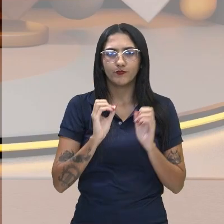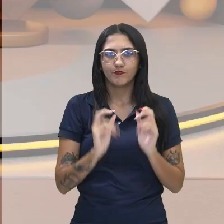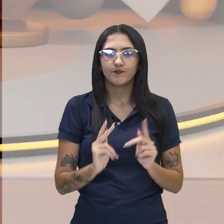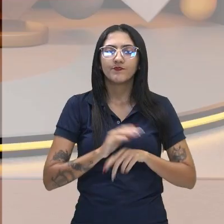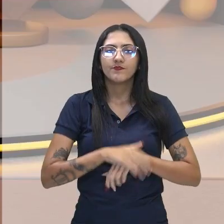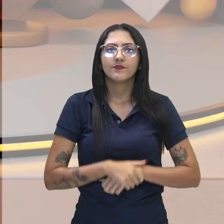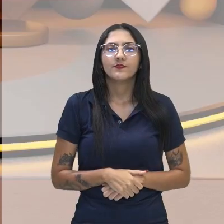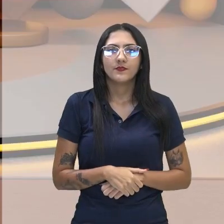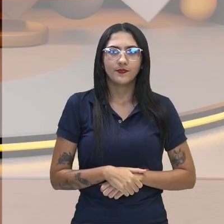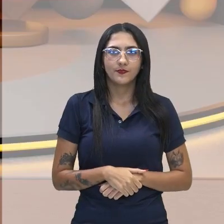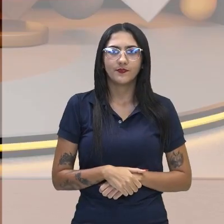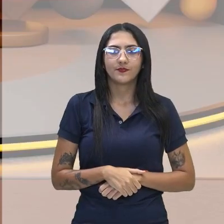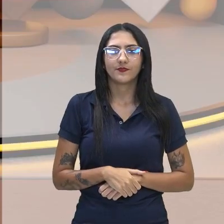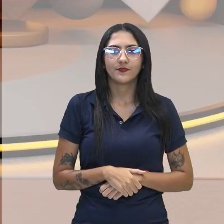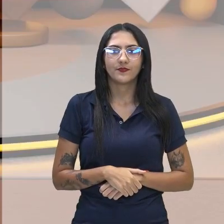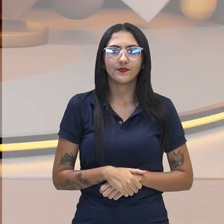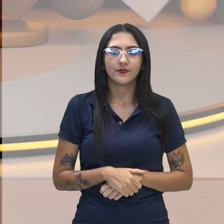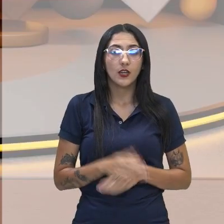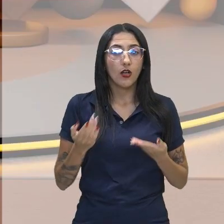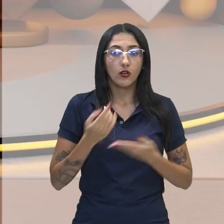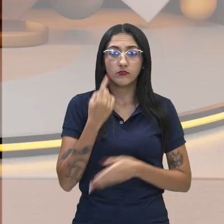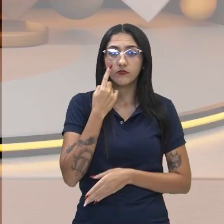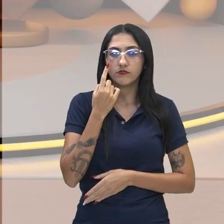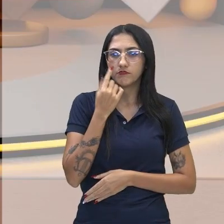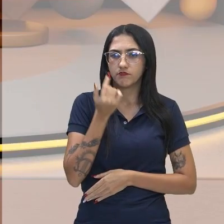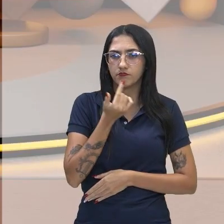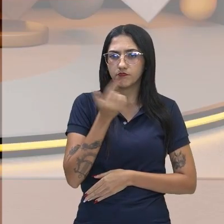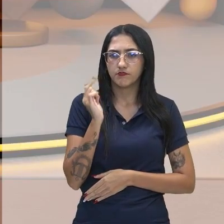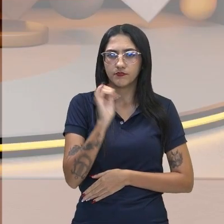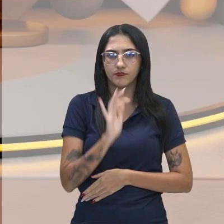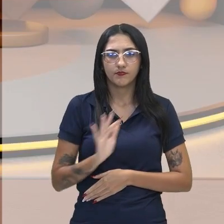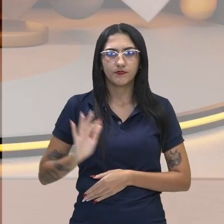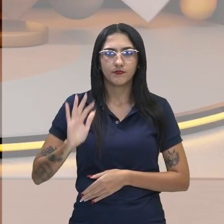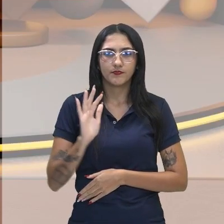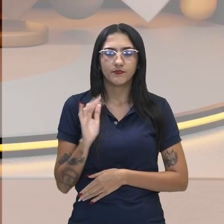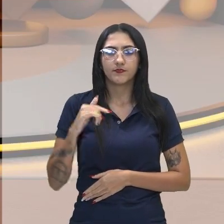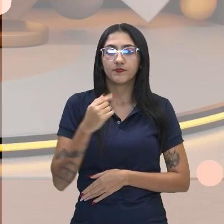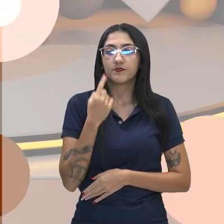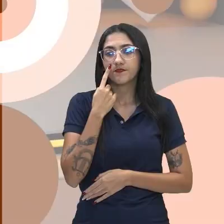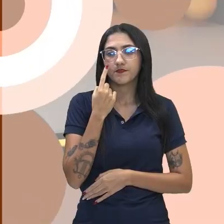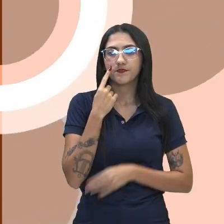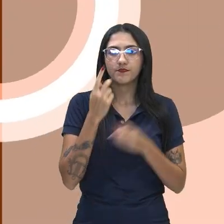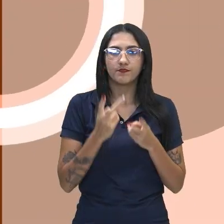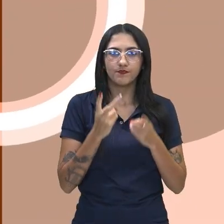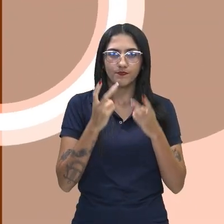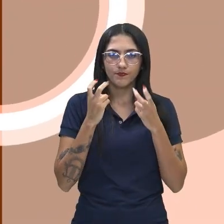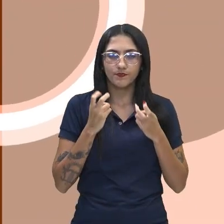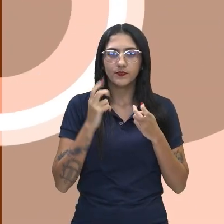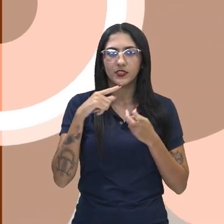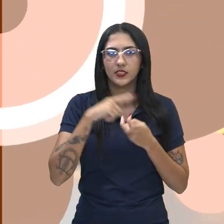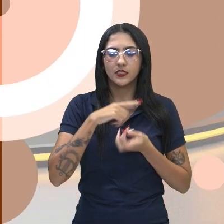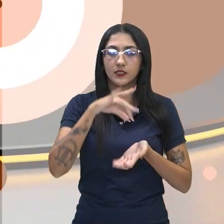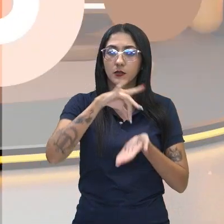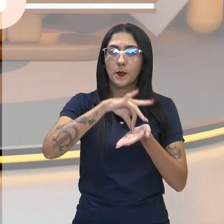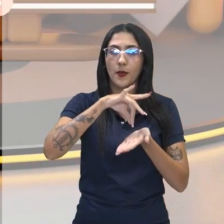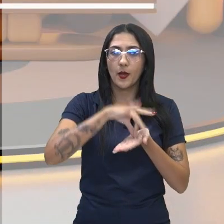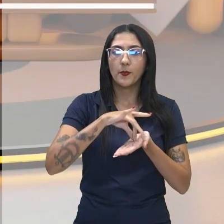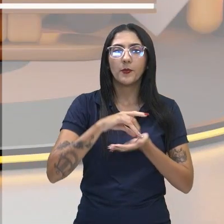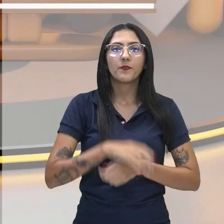Vamos observar agora na próxima imagem, Nós temos aí um mapa e nesse mapa nós